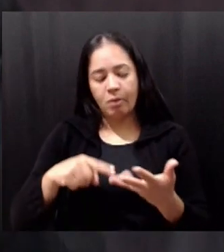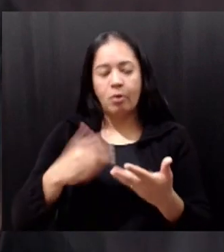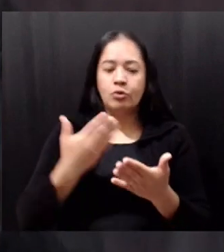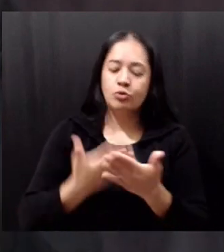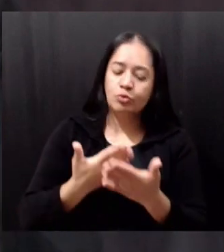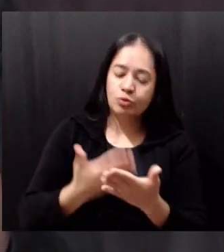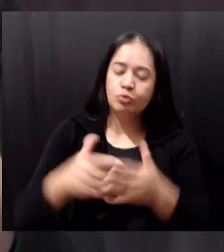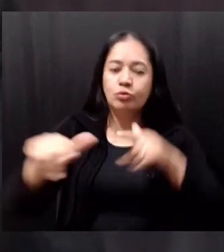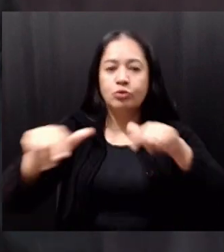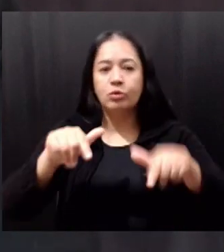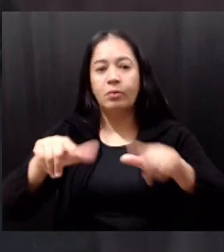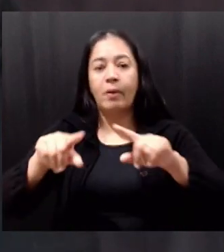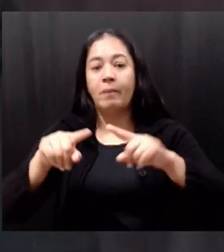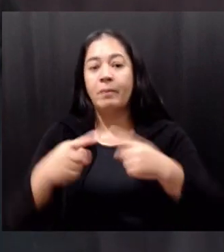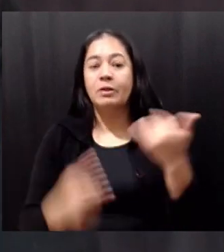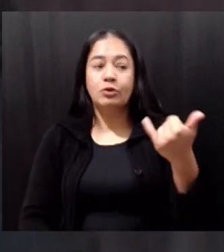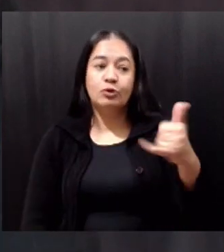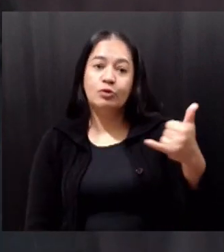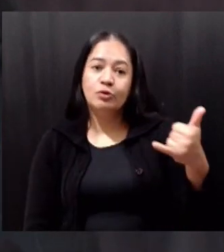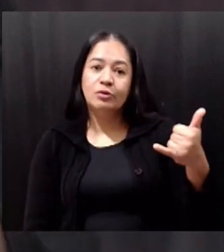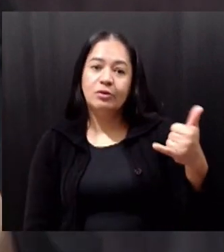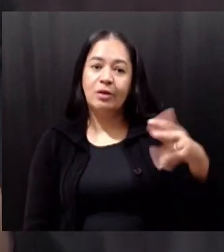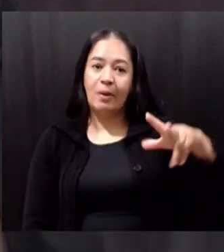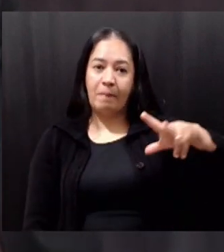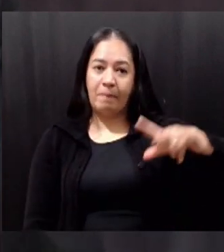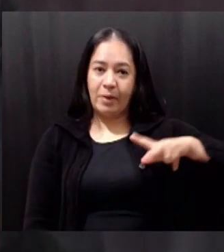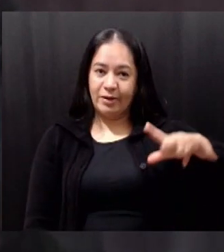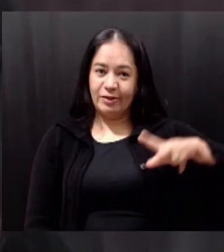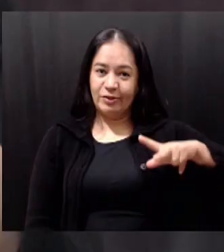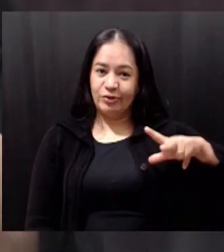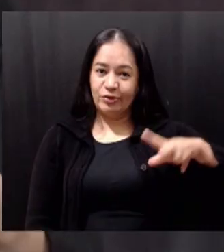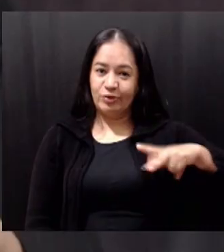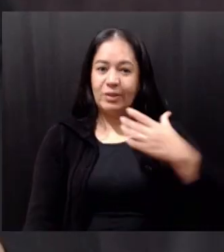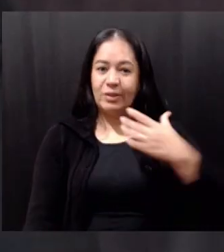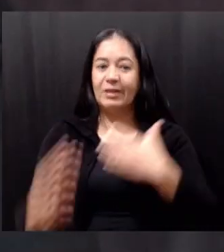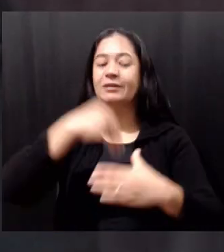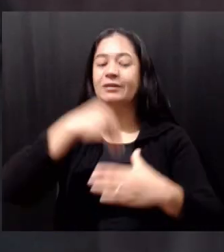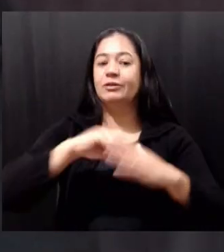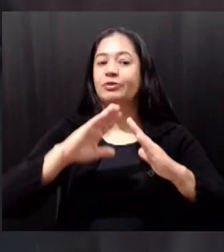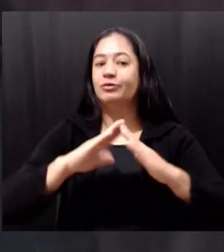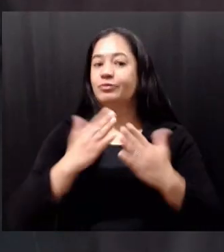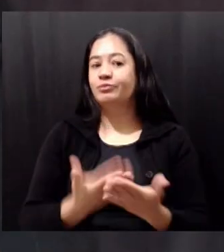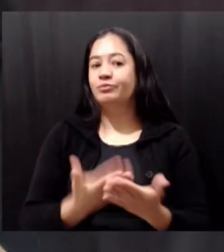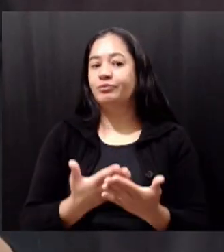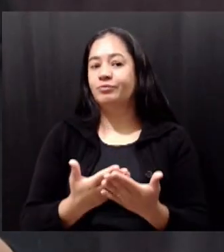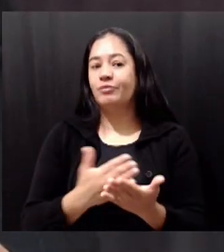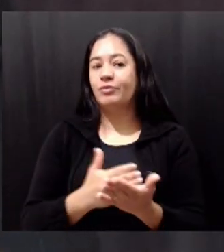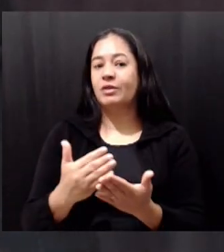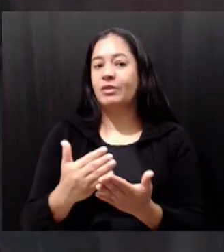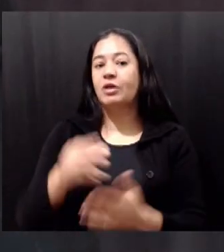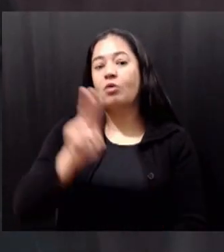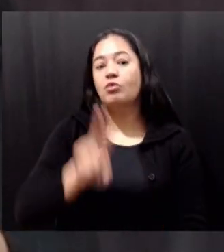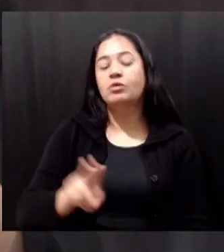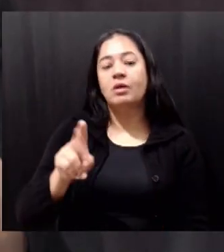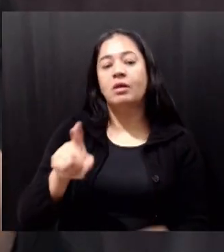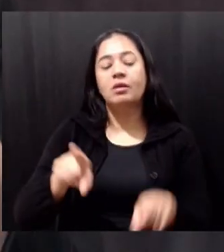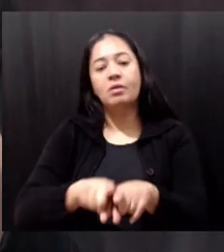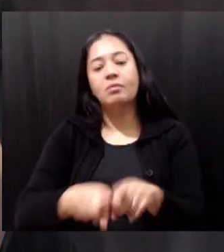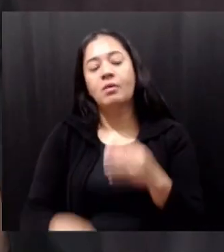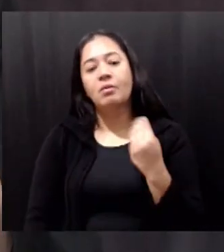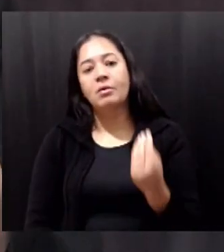celulares particulares dentro das escolas, eles começaram a ser usados também